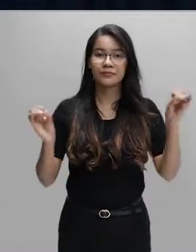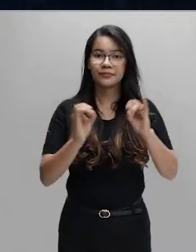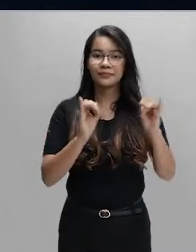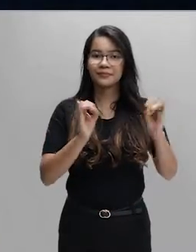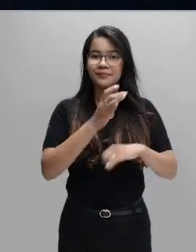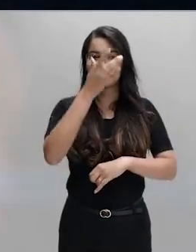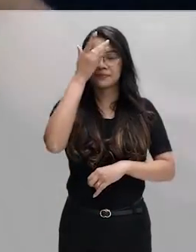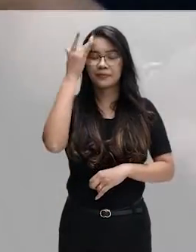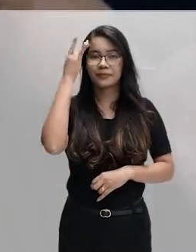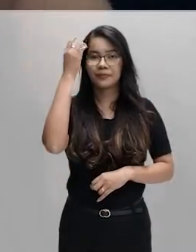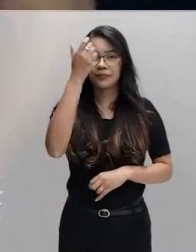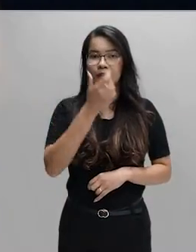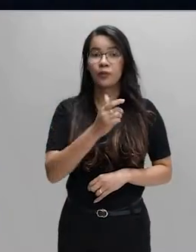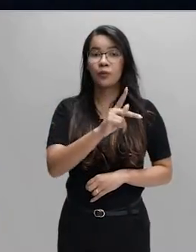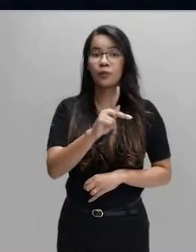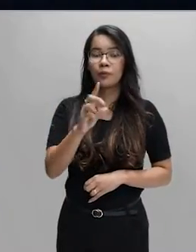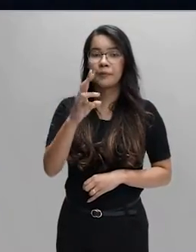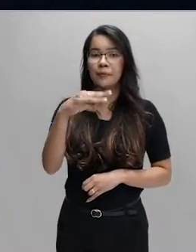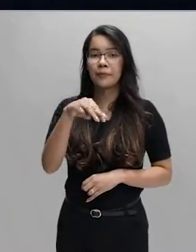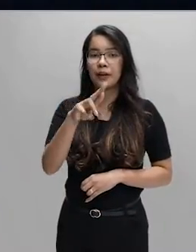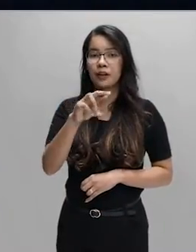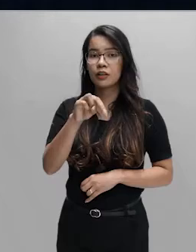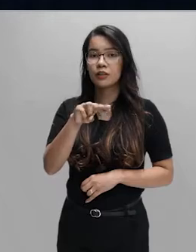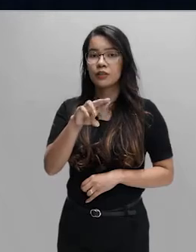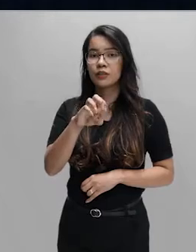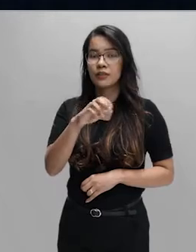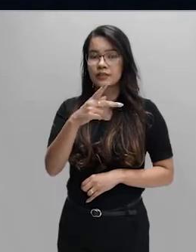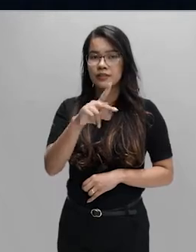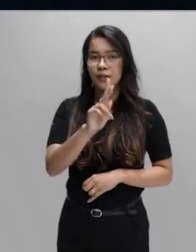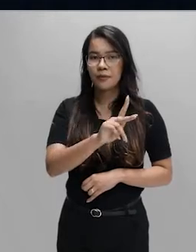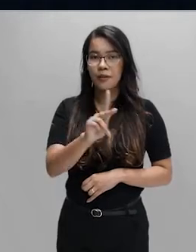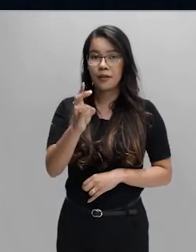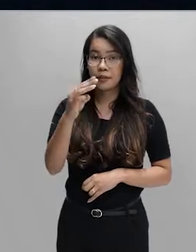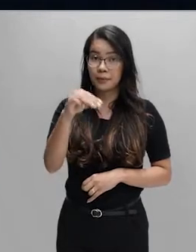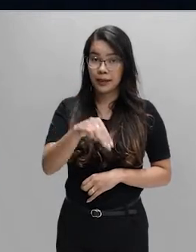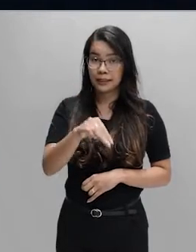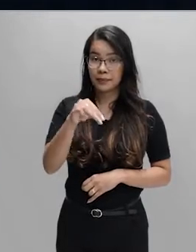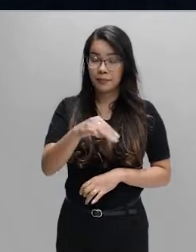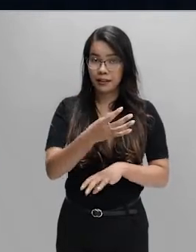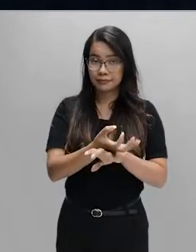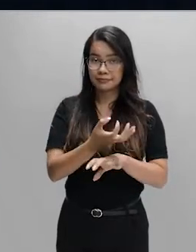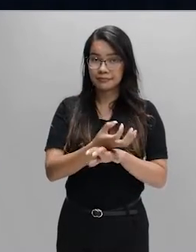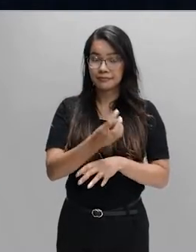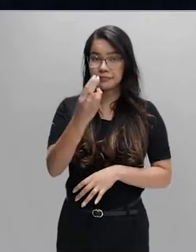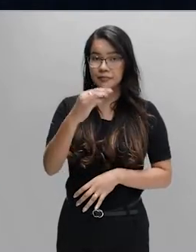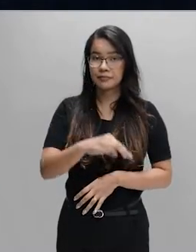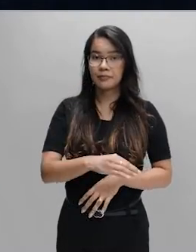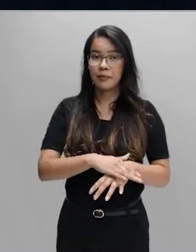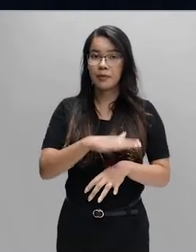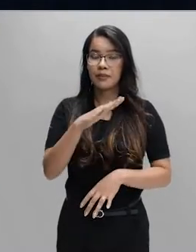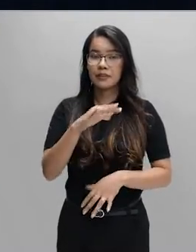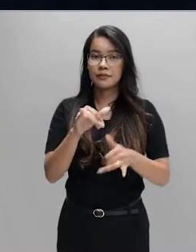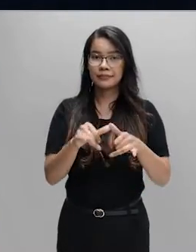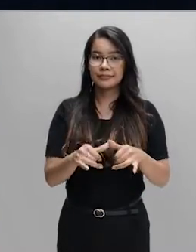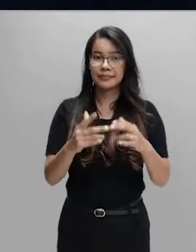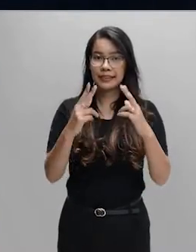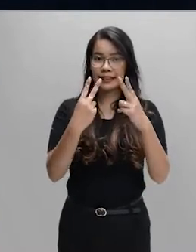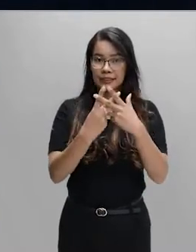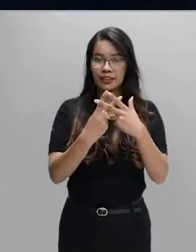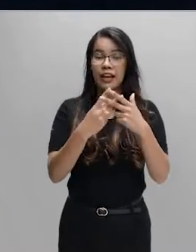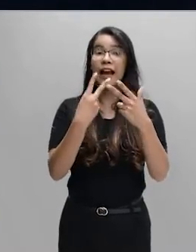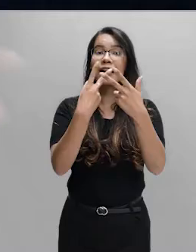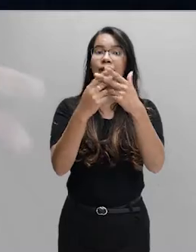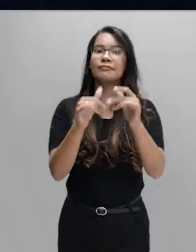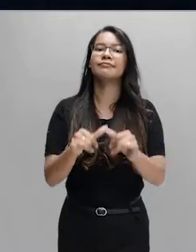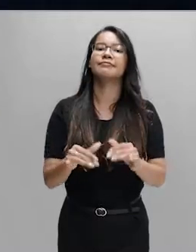Olá pessoal, me chamo Maroni Beckman, sou professor de matemática. Estou aqui mais uma vez no programa Hashtag Fique em Casa Aprendendo